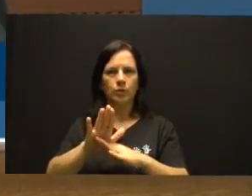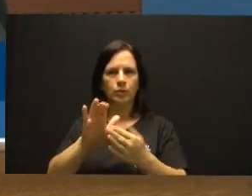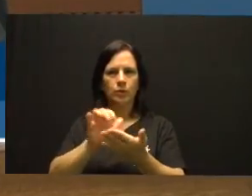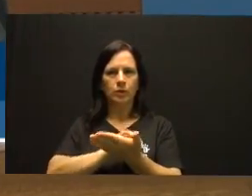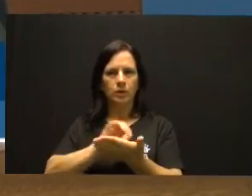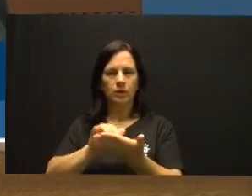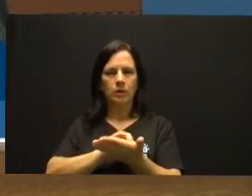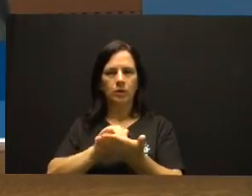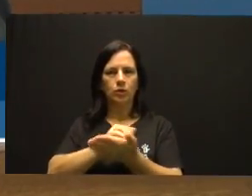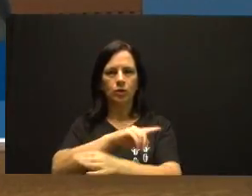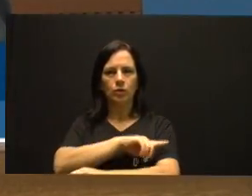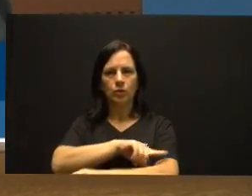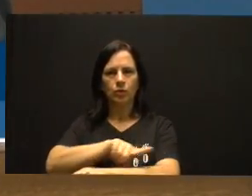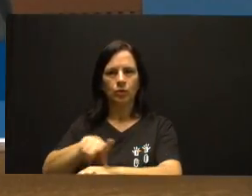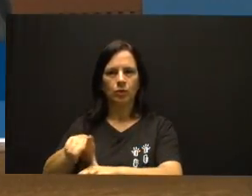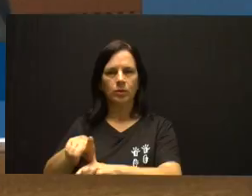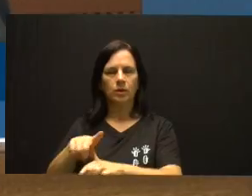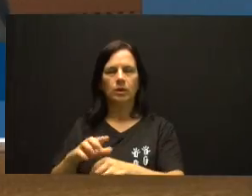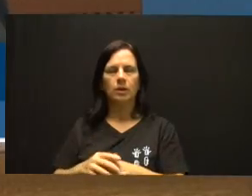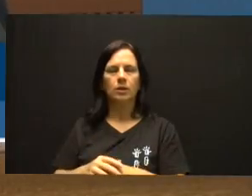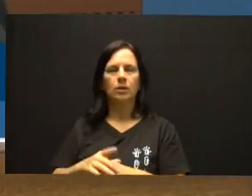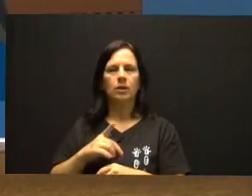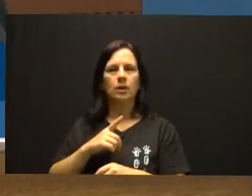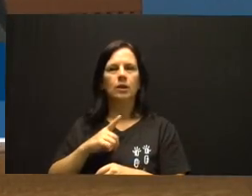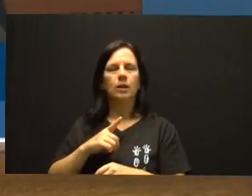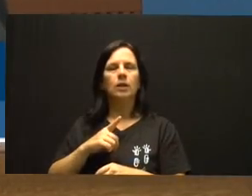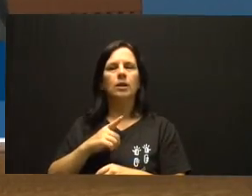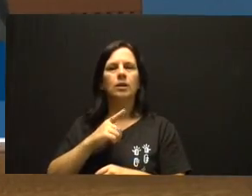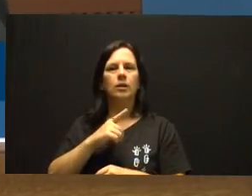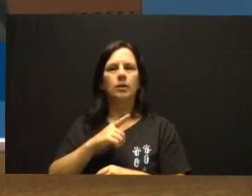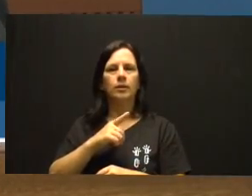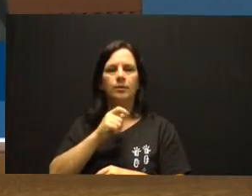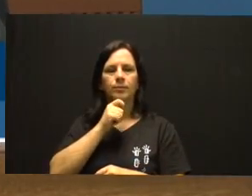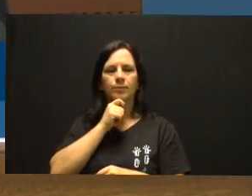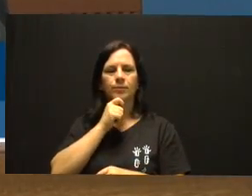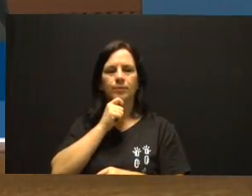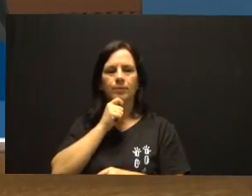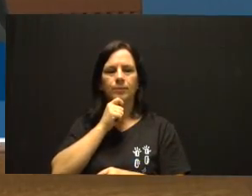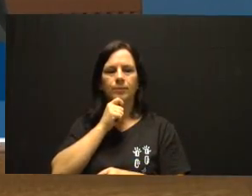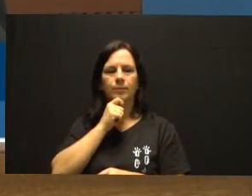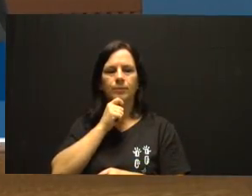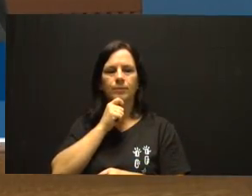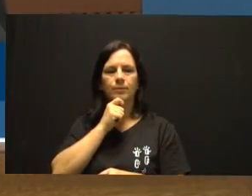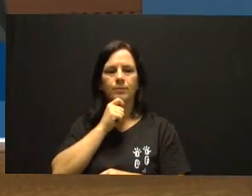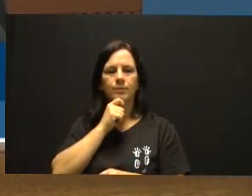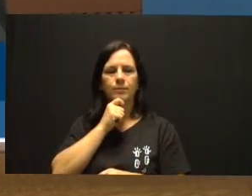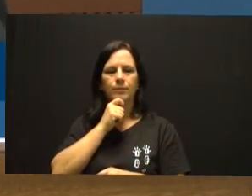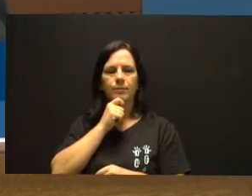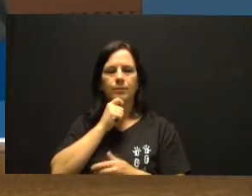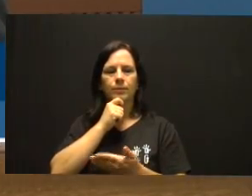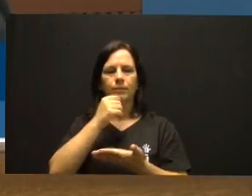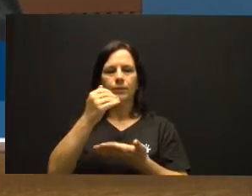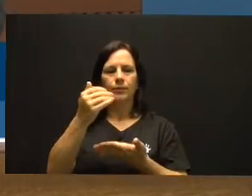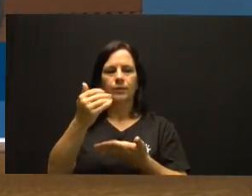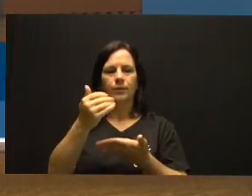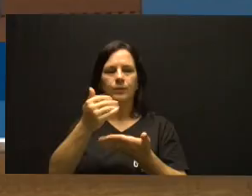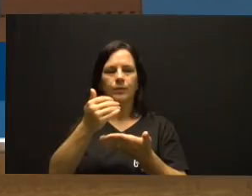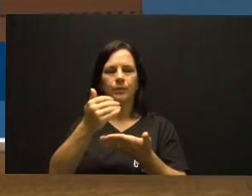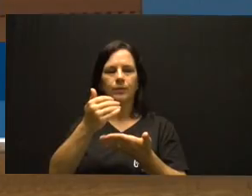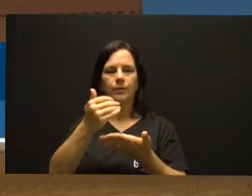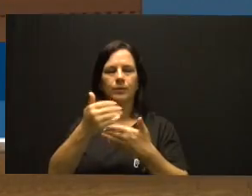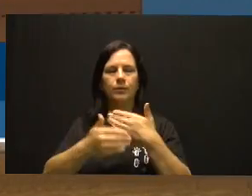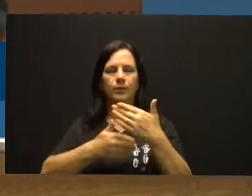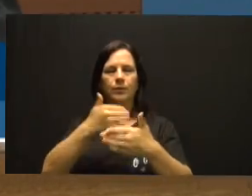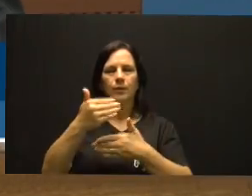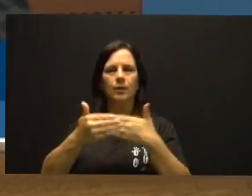Secretaria Municipal de Educação, considerando ainda a inserção do processo que visa